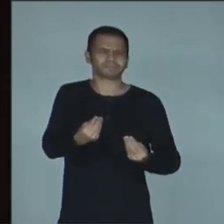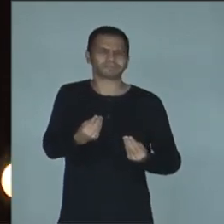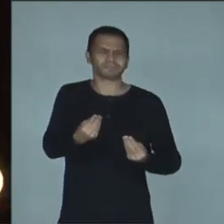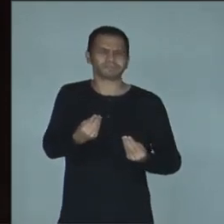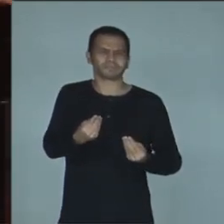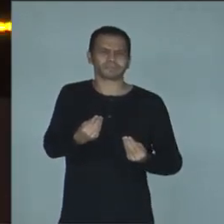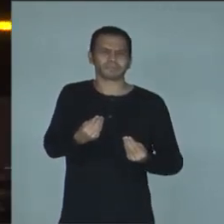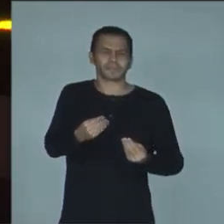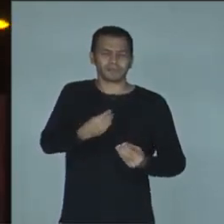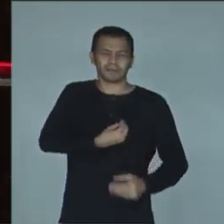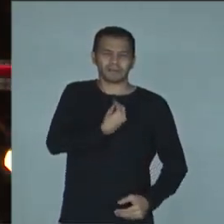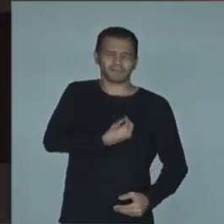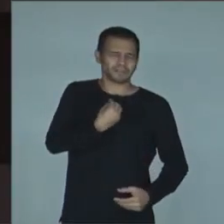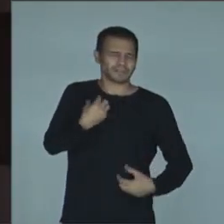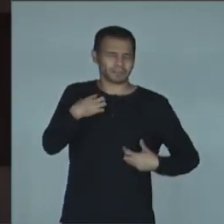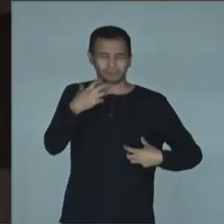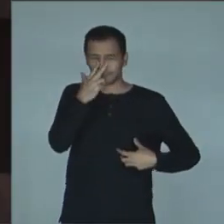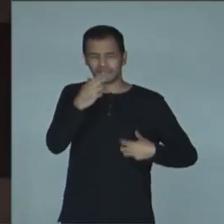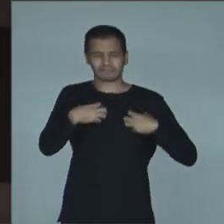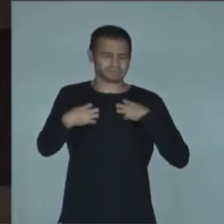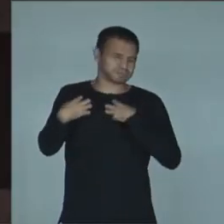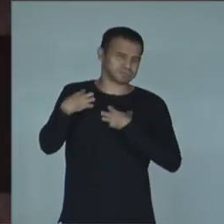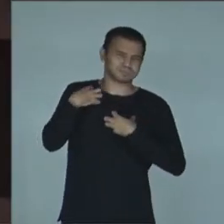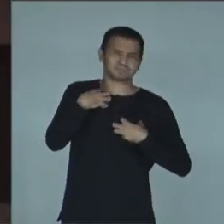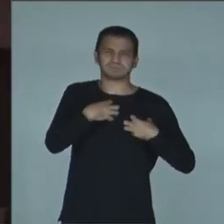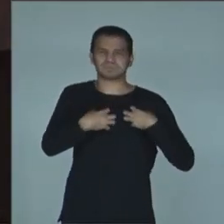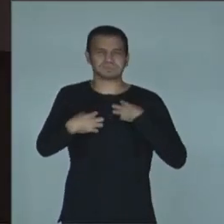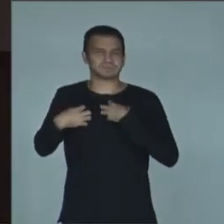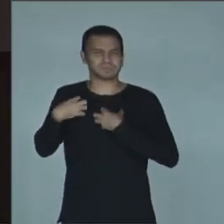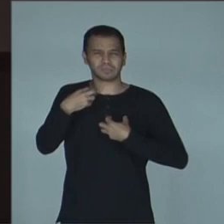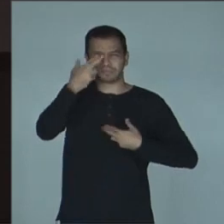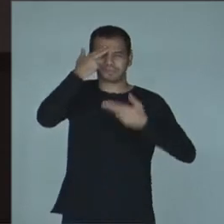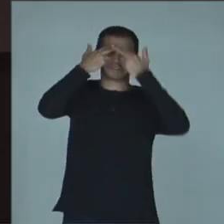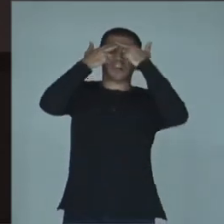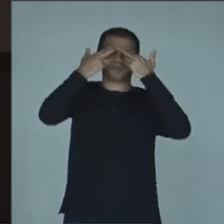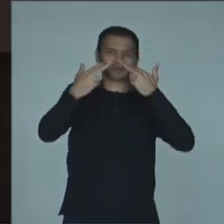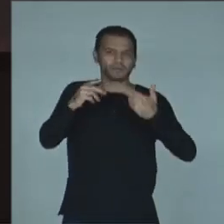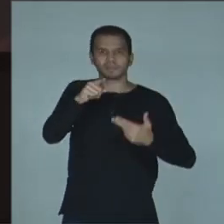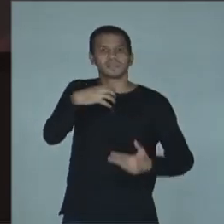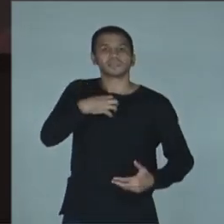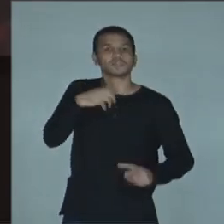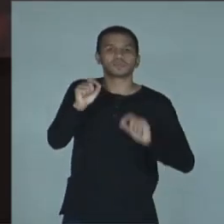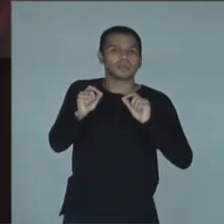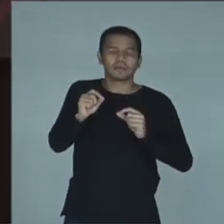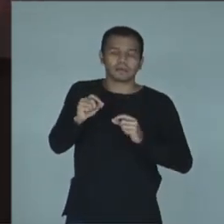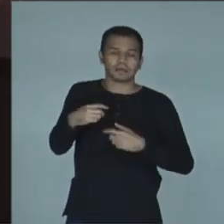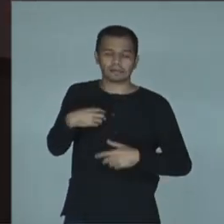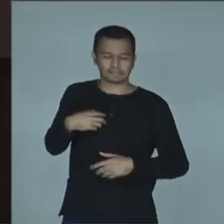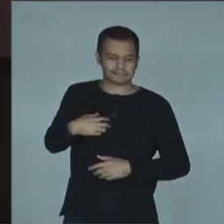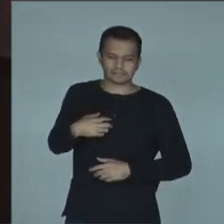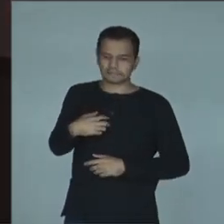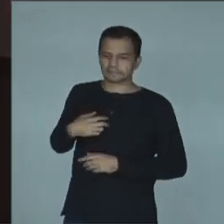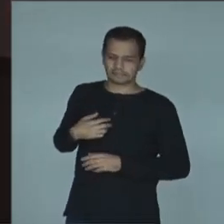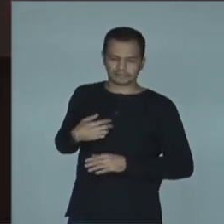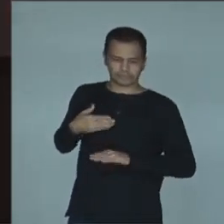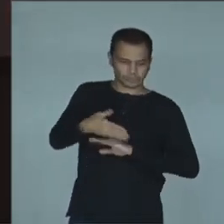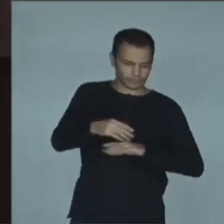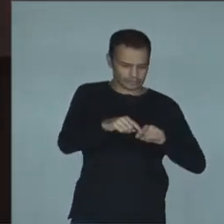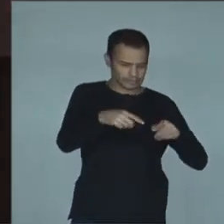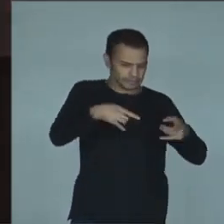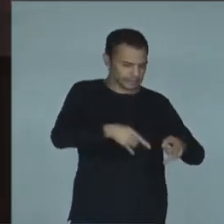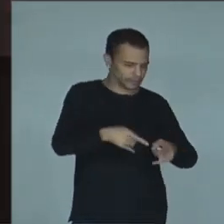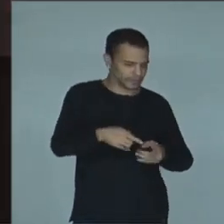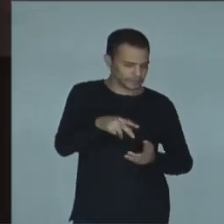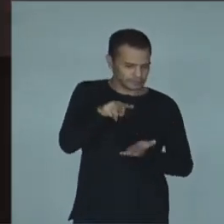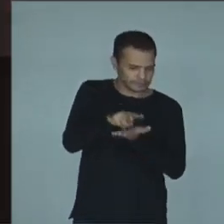é a vida tão angustiante tão traumatizante que você fica sem graça com Deus porque você tem vergonha na cara